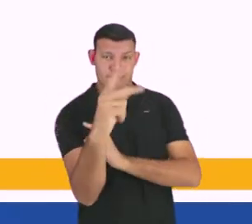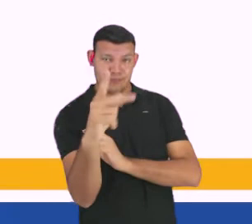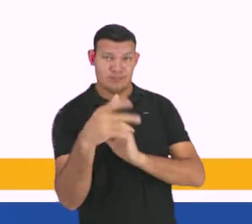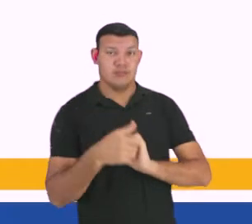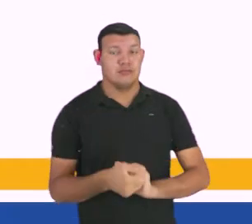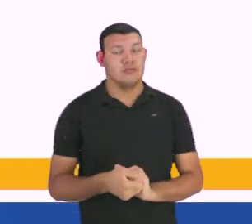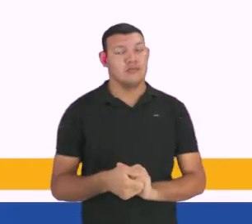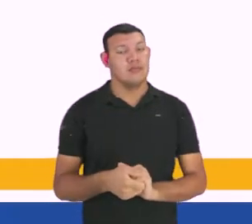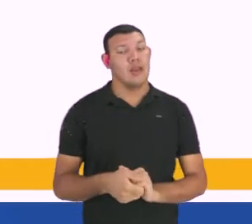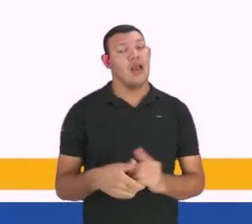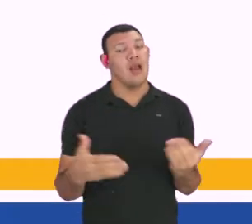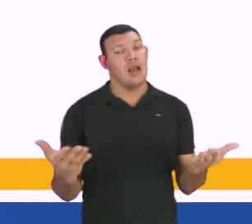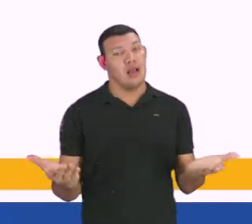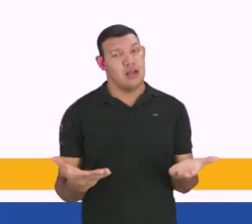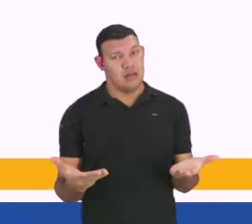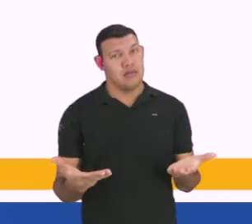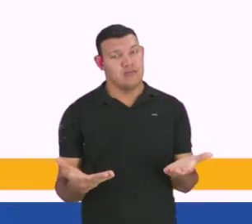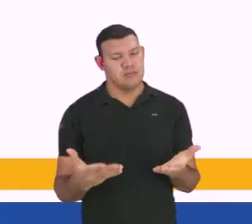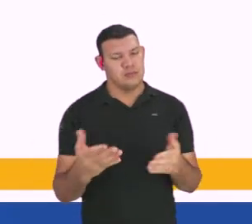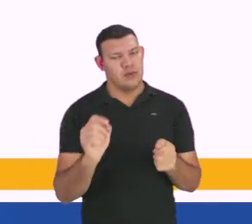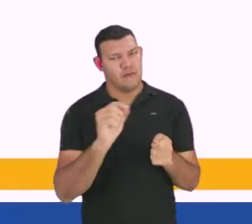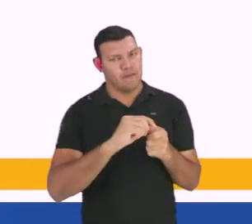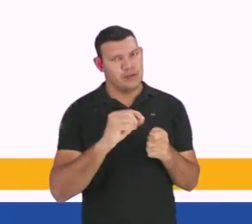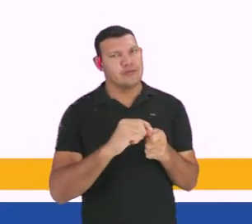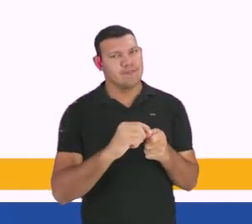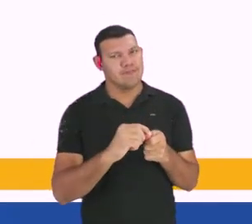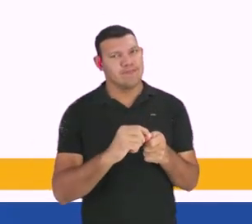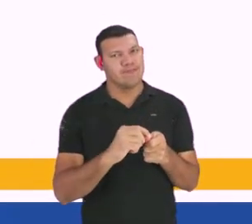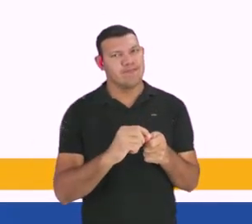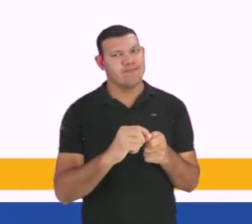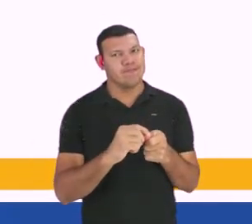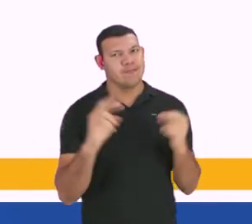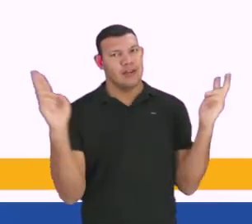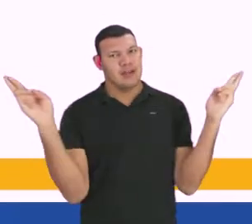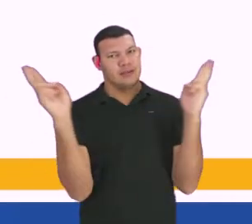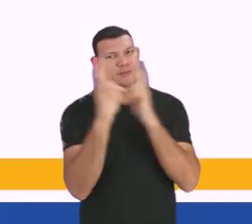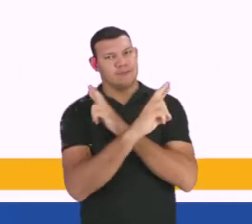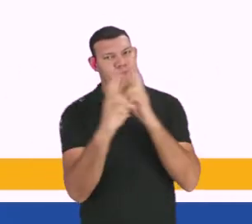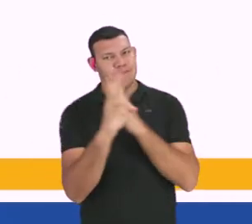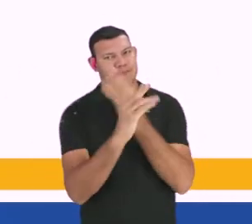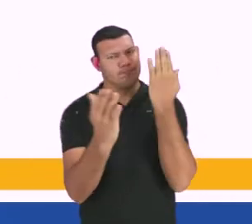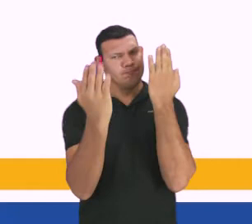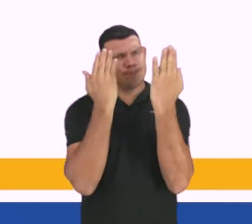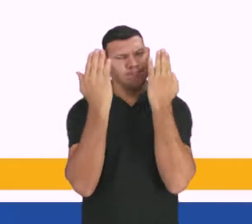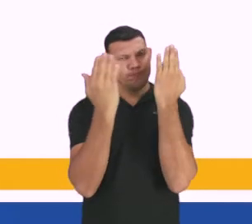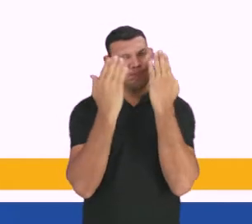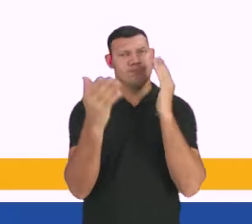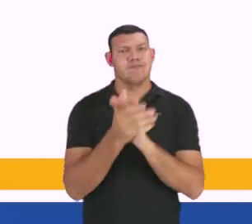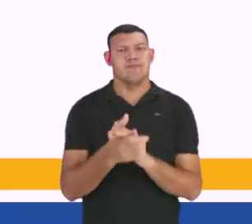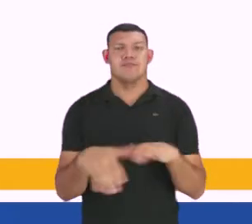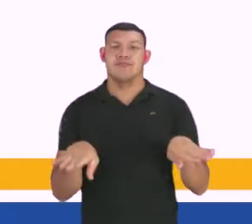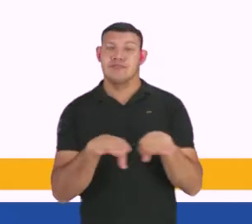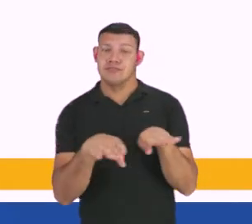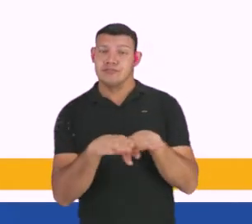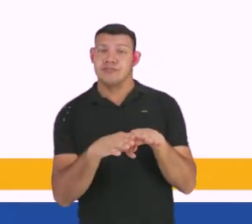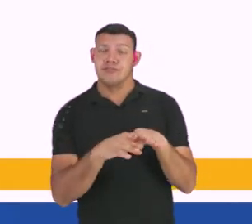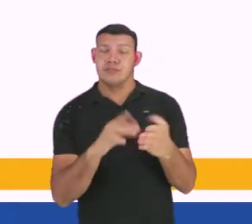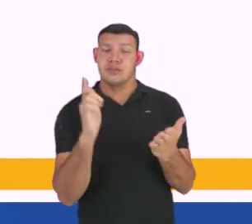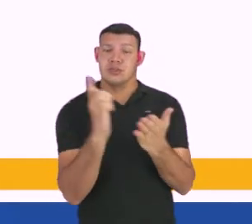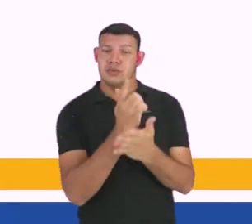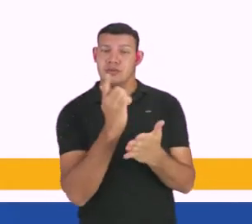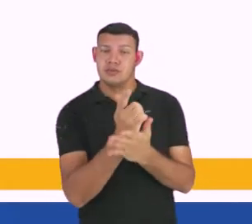Neste caso, é possível construir analogias que, em obras de ficção, por exemplo,